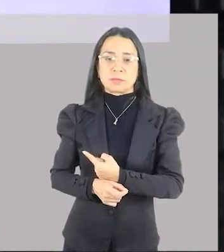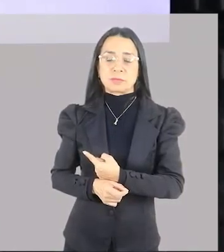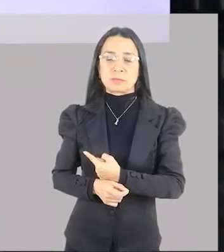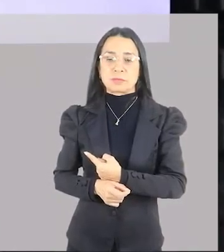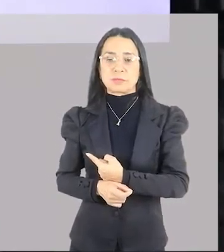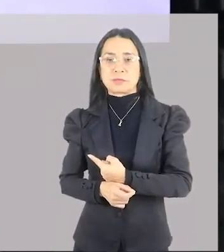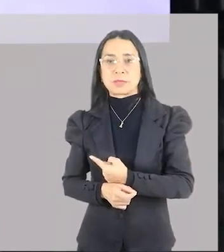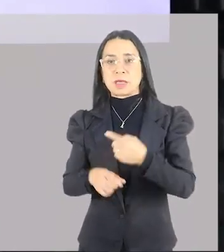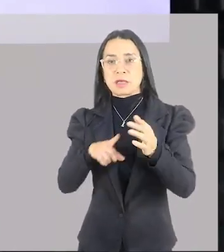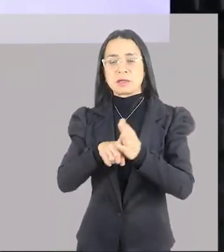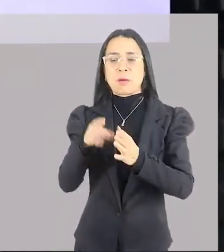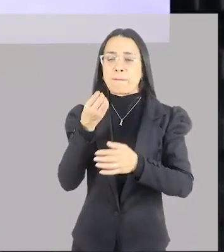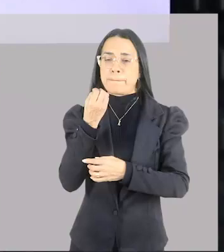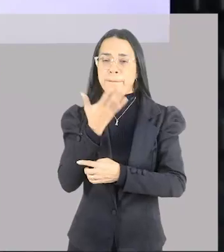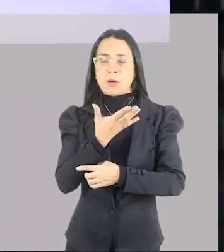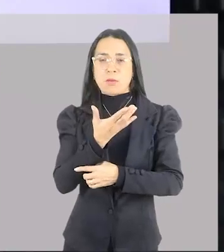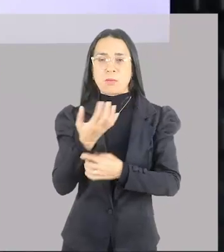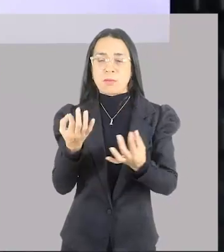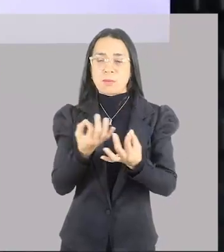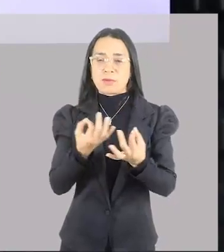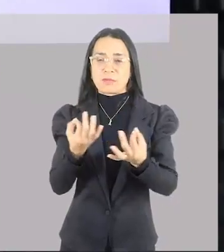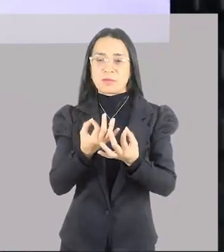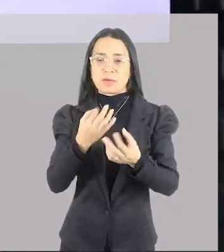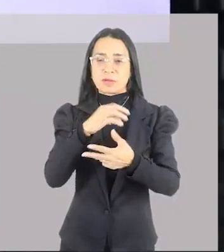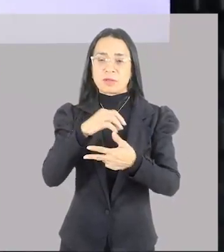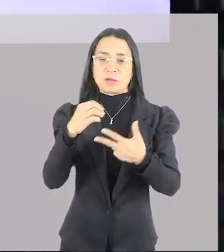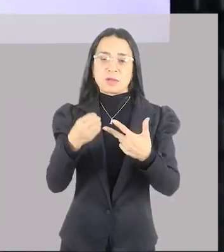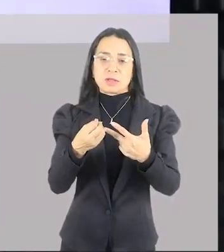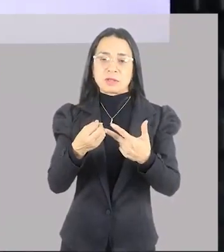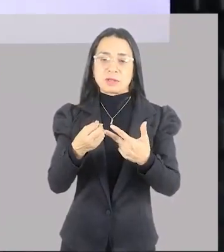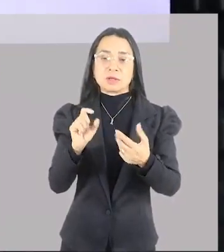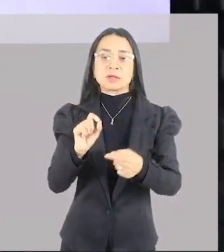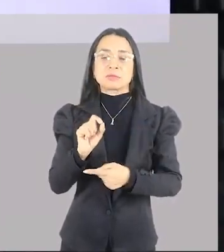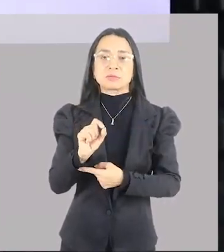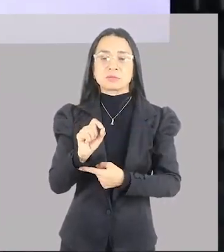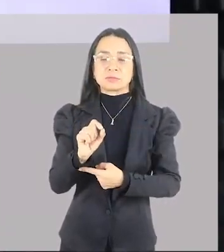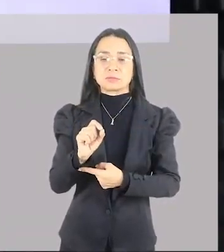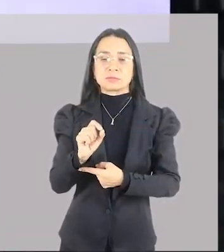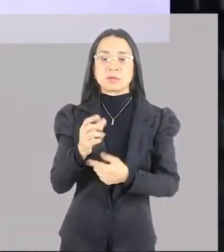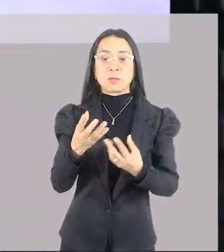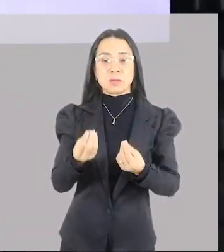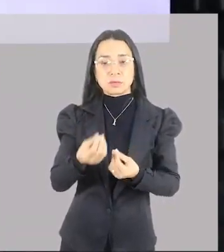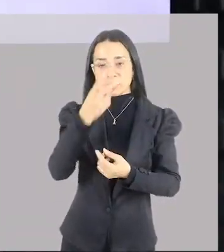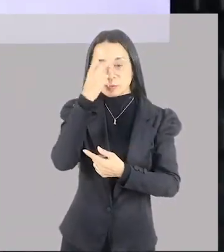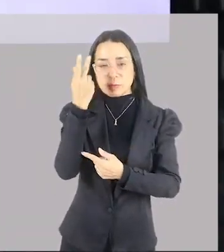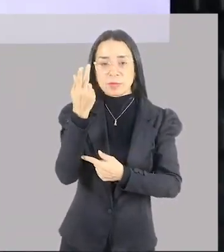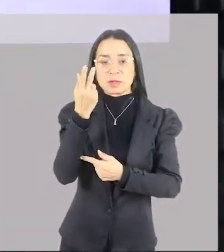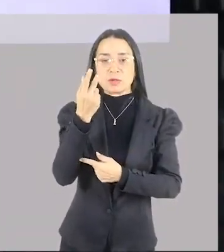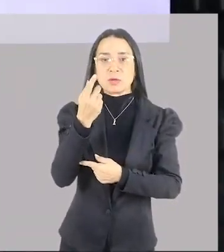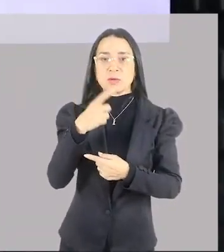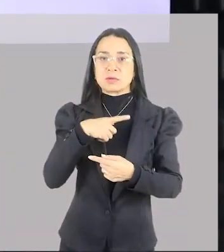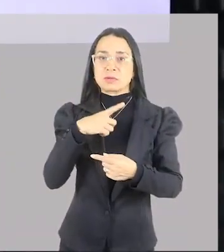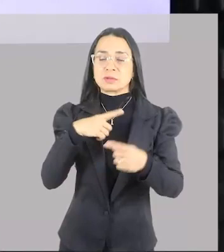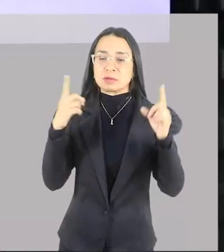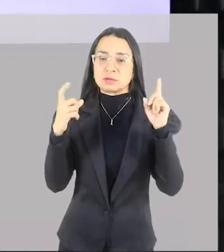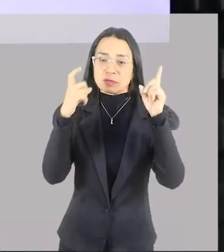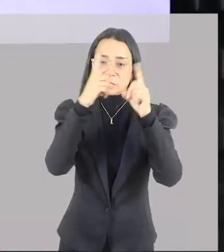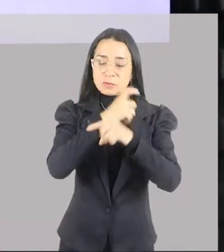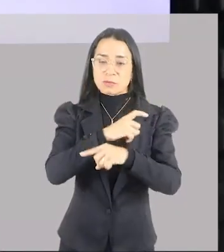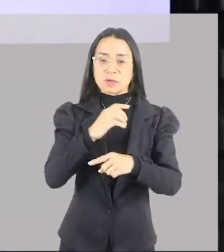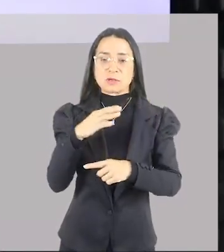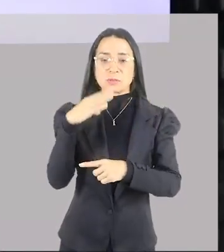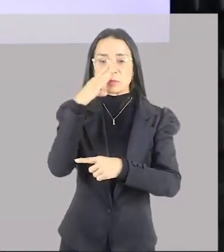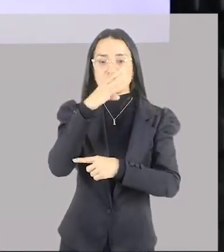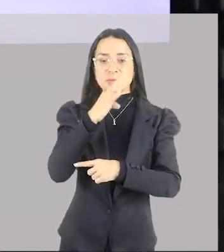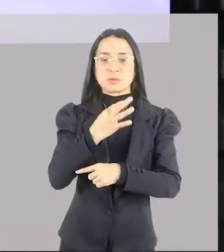charmosa, certo? Foi uma questão que foi do Enem e, com certeza, aí, muitos talvez tenham tido dificuldade, principalmente